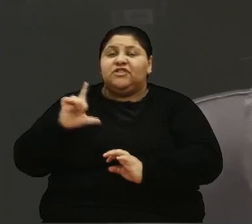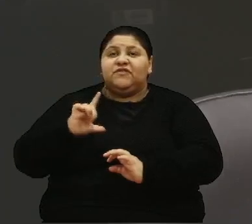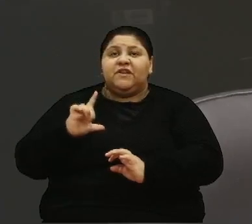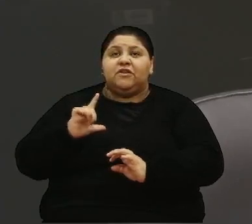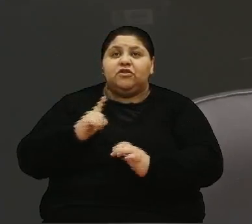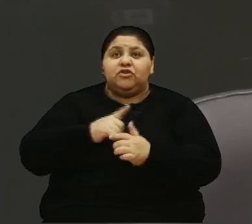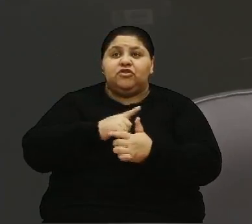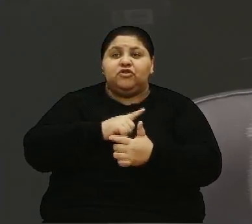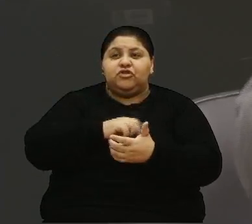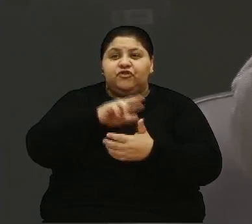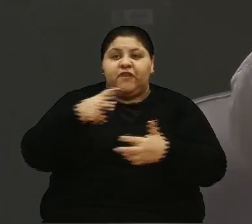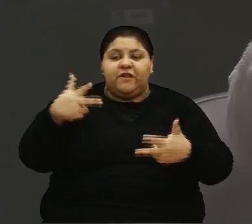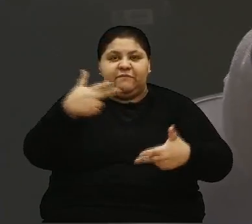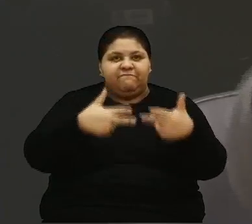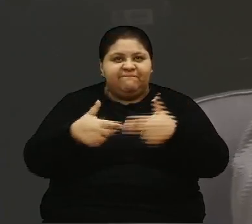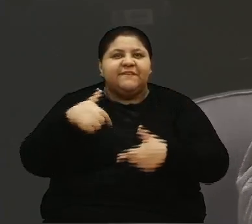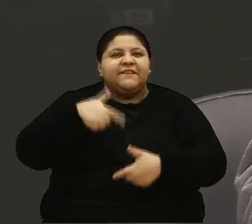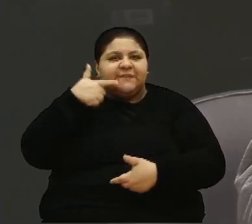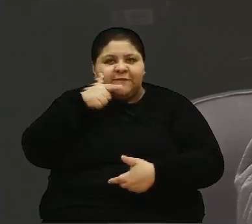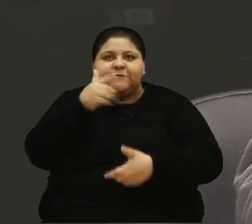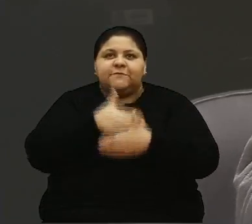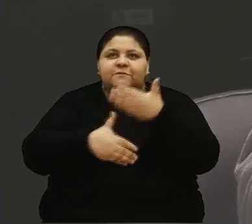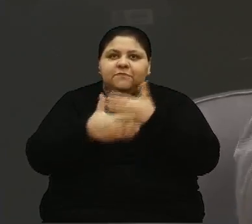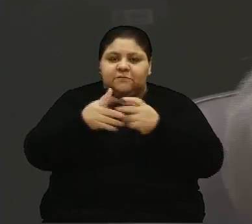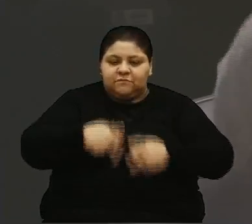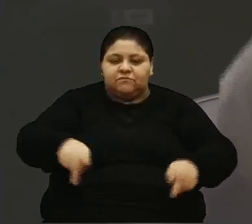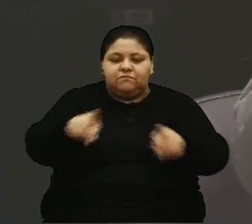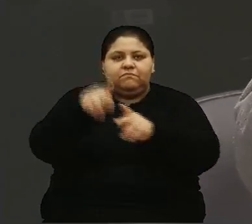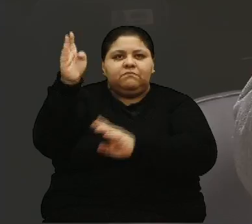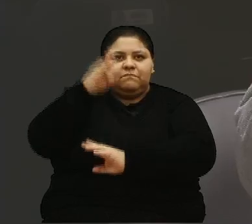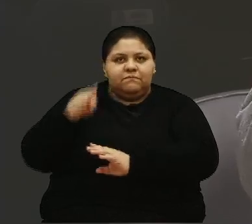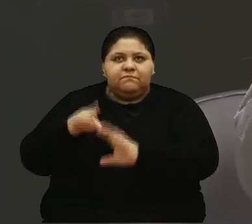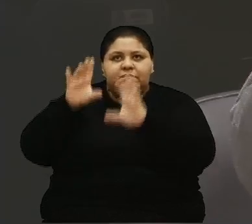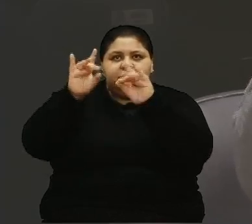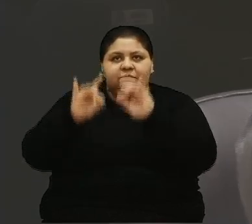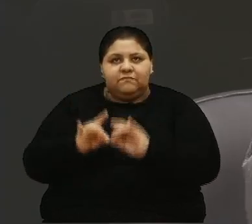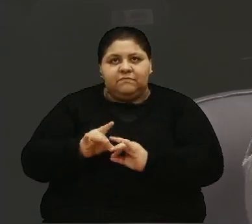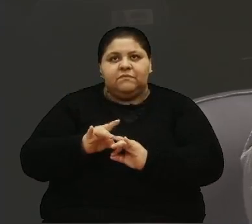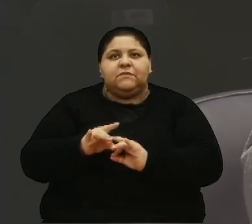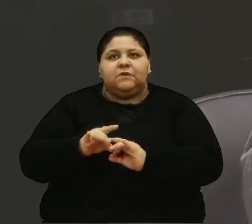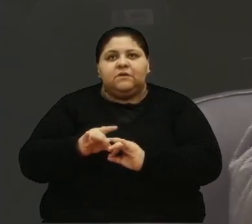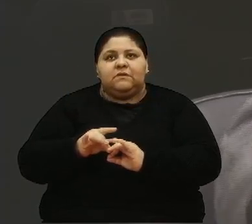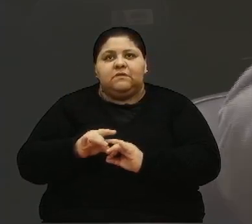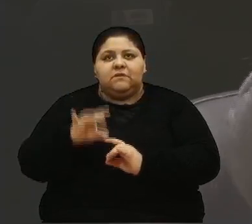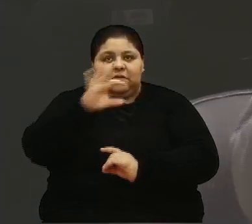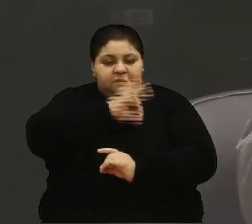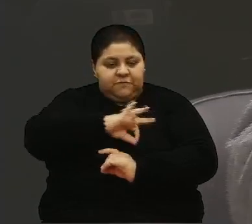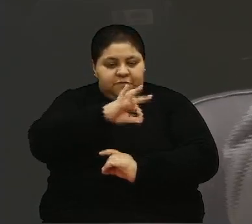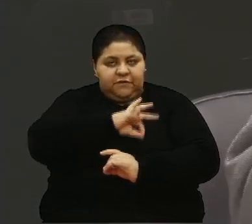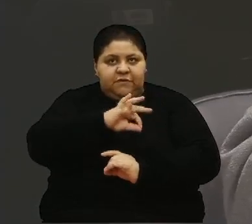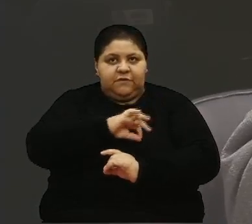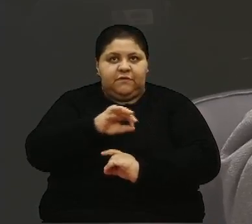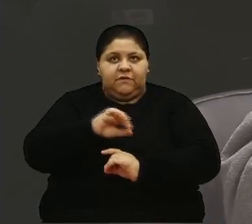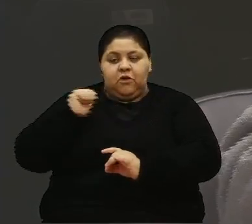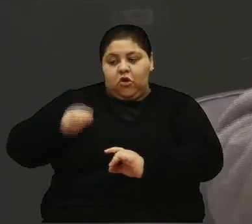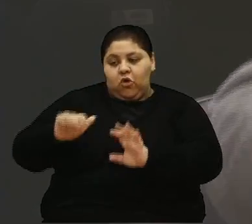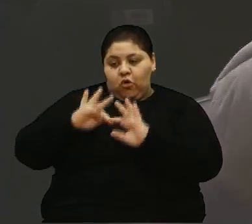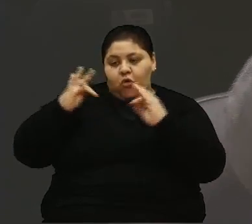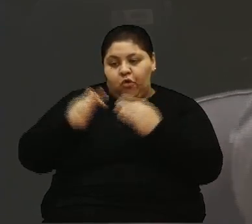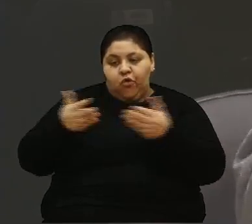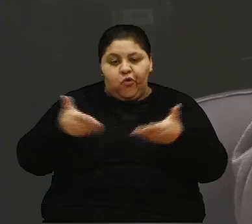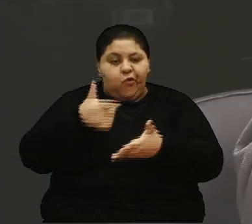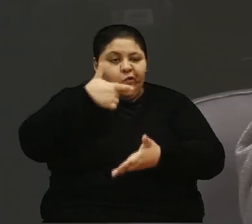Mas, presidente, isso é uma vitória de toda a população do Brasil, em especial daqueles que recebiam o Bolsa Família e hoje conseguiram um